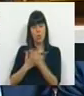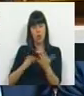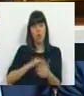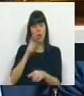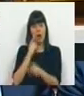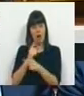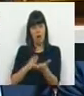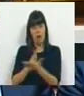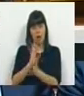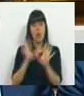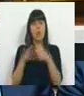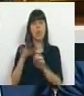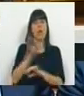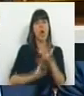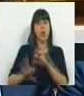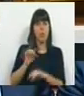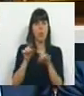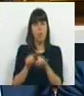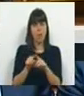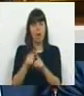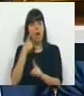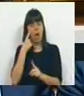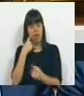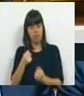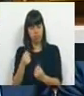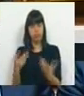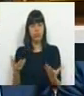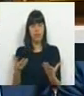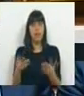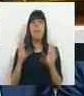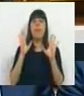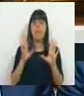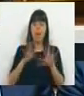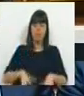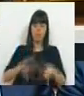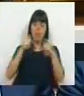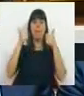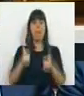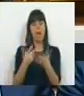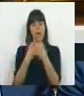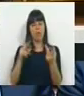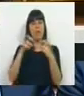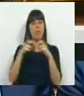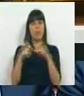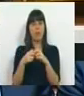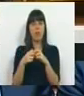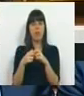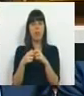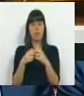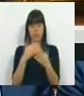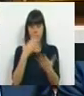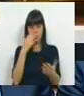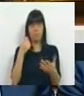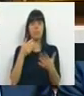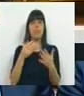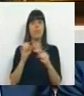os senhores mantiveram com a Comissão Europeia, intensas, mas que progrediam bem para resolver problemas,